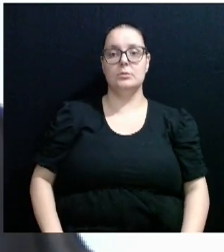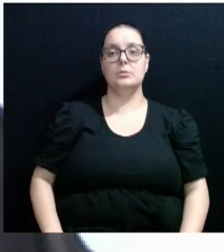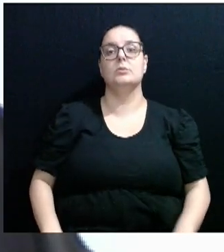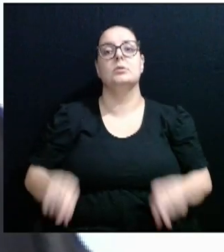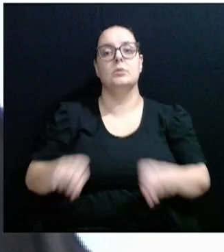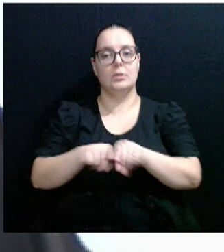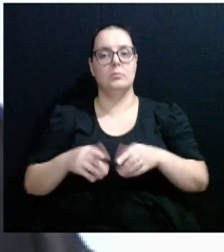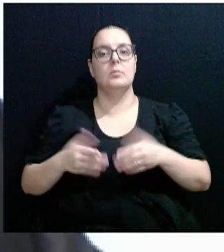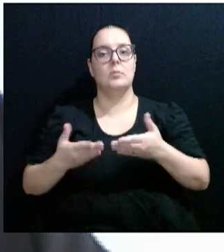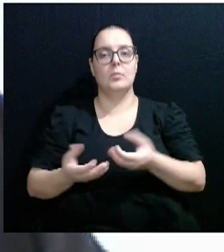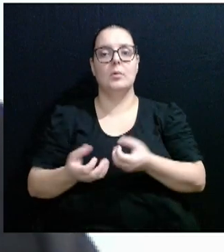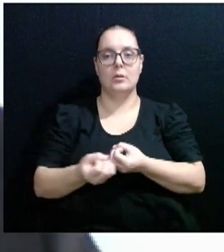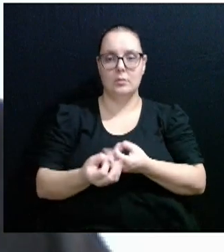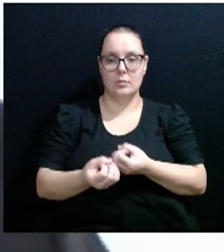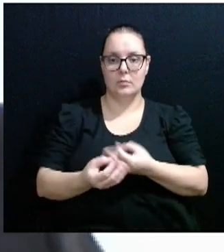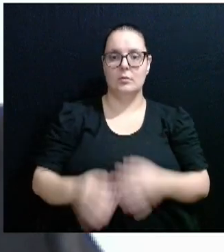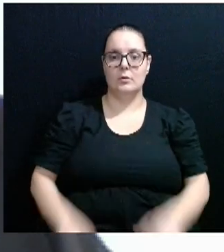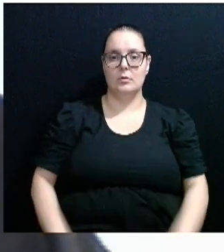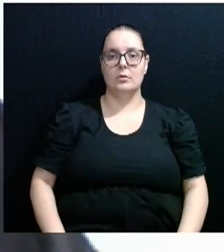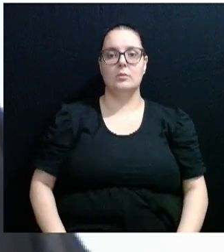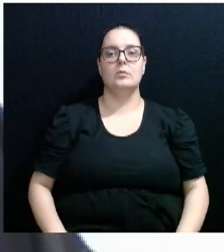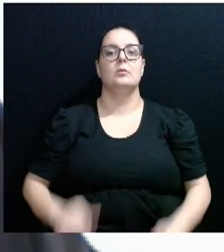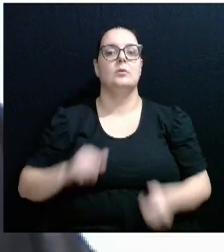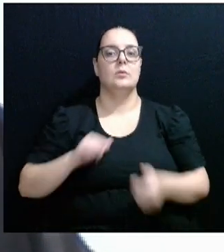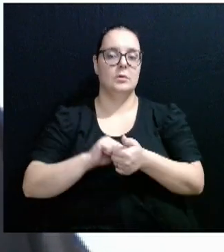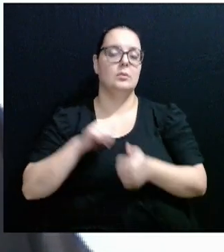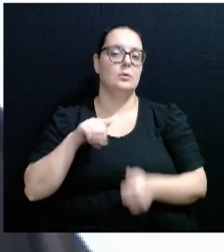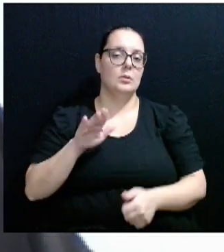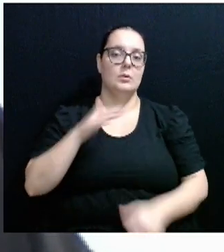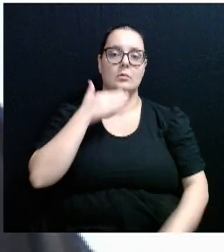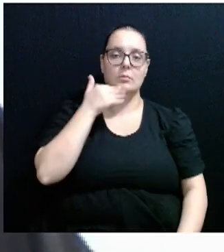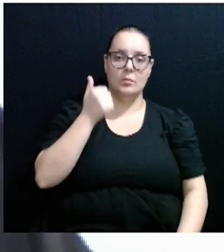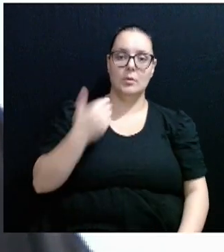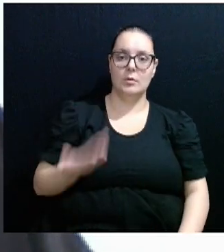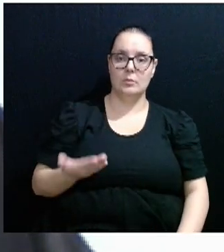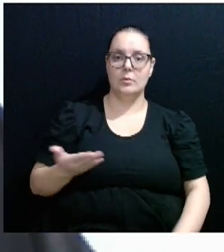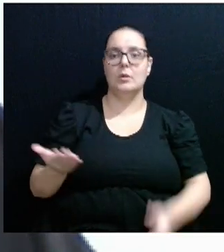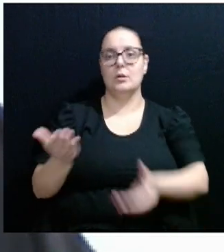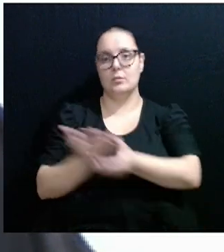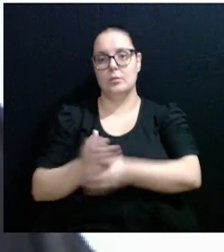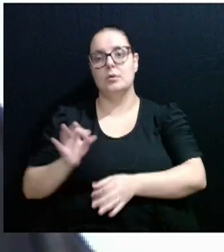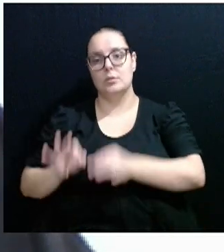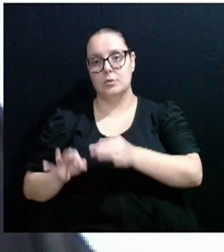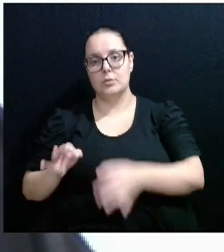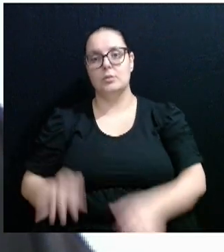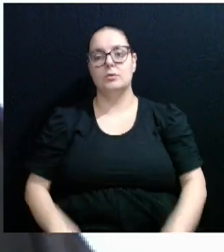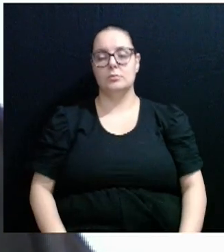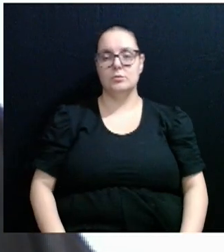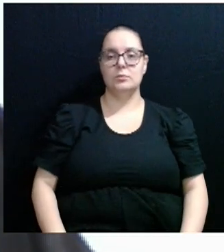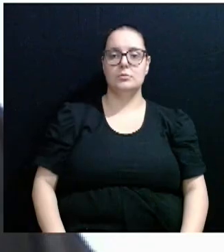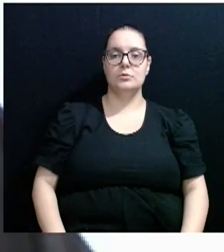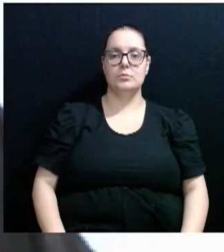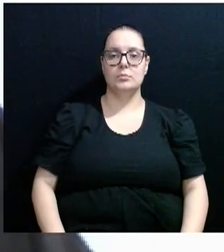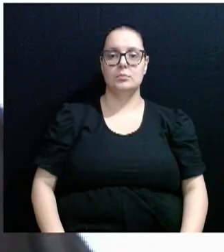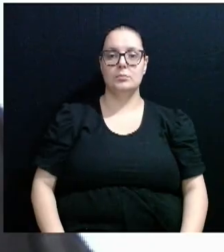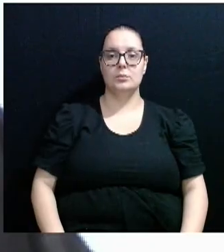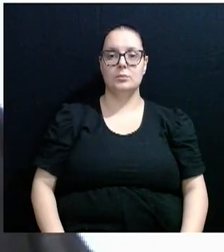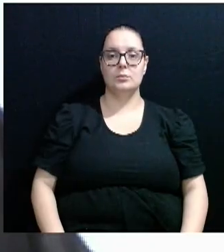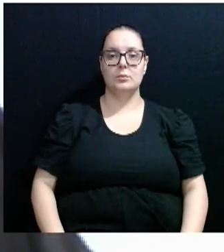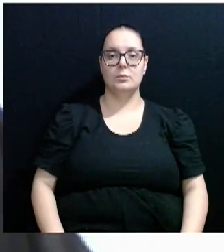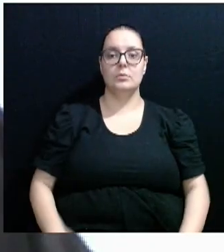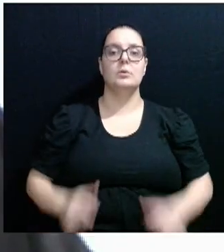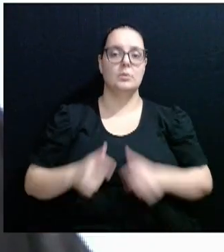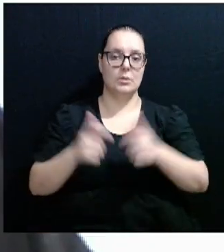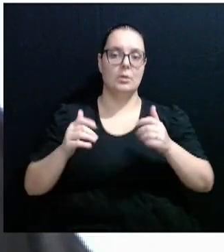mais informações para ele, você qualifica melhor essa ação na justiça e aumenta as